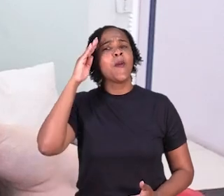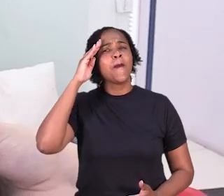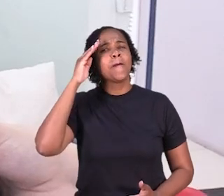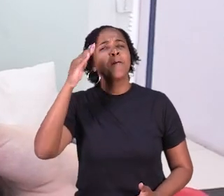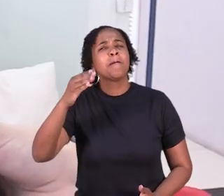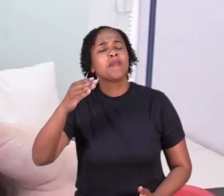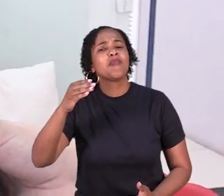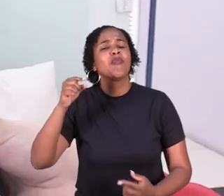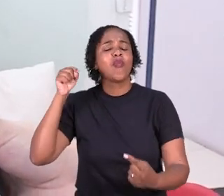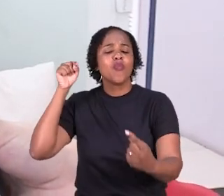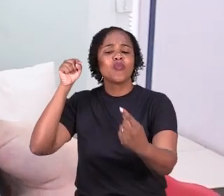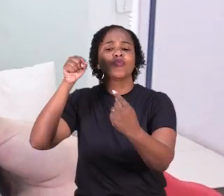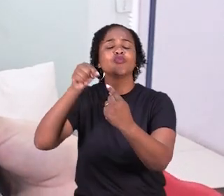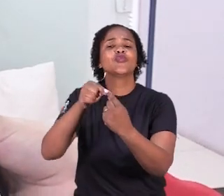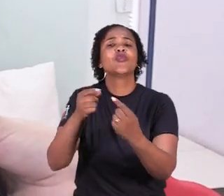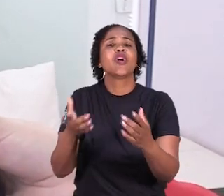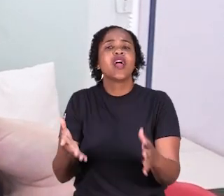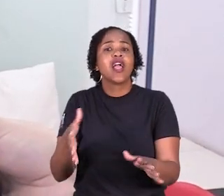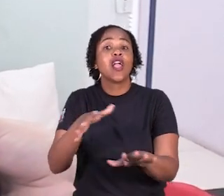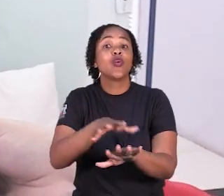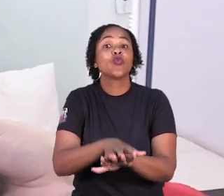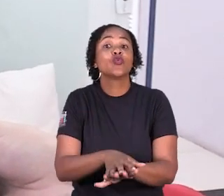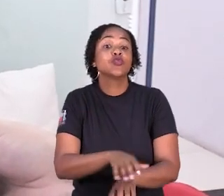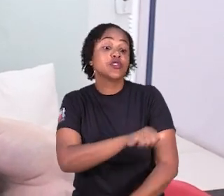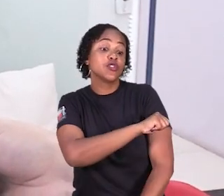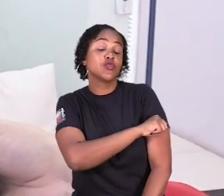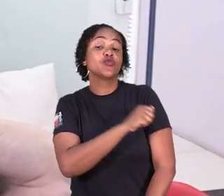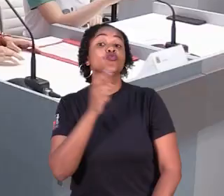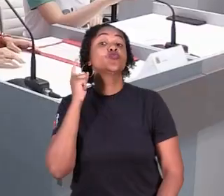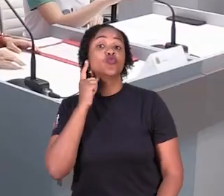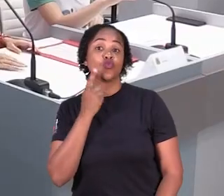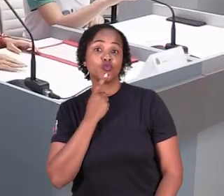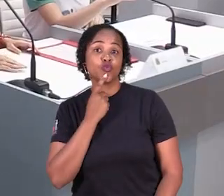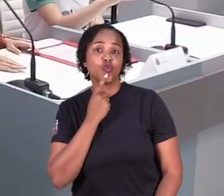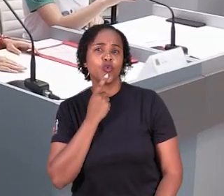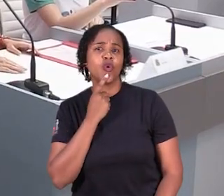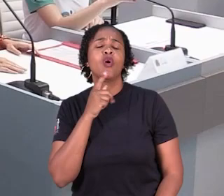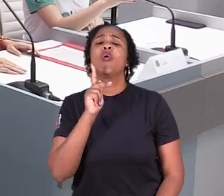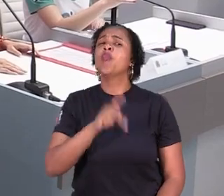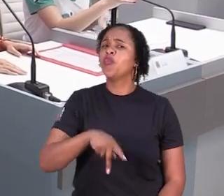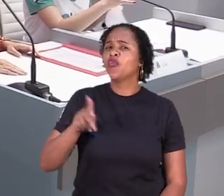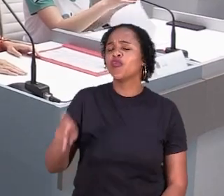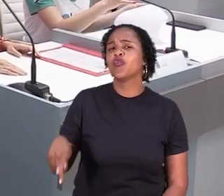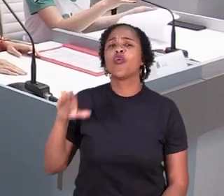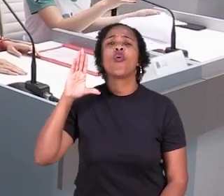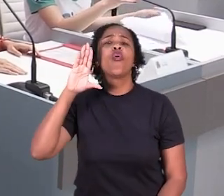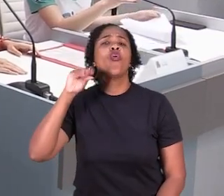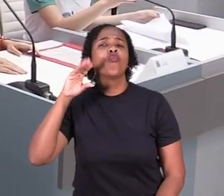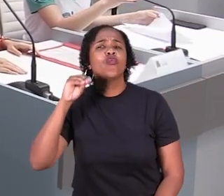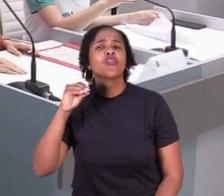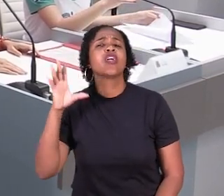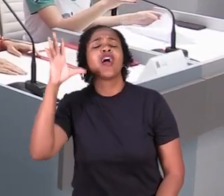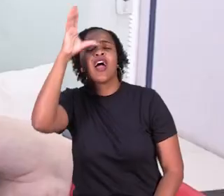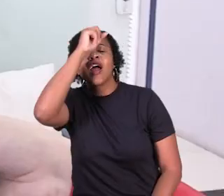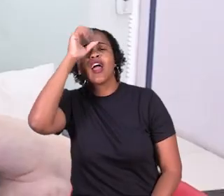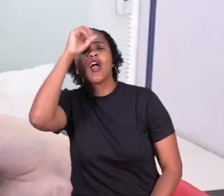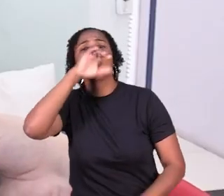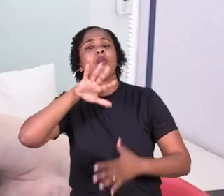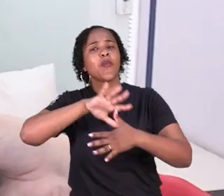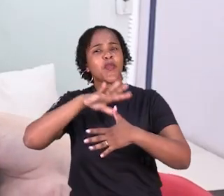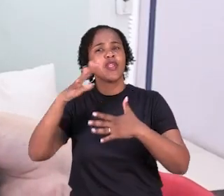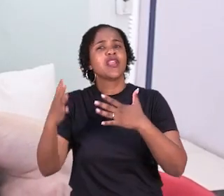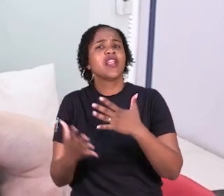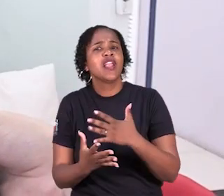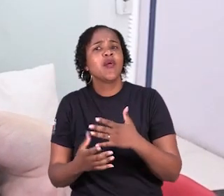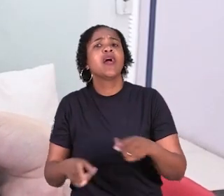tem como principal objetivo a maior inclusão, né, desses alunos, para que não só os professores e os funcionários